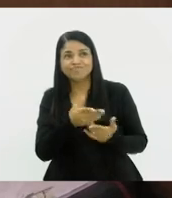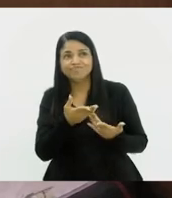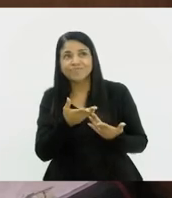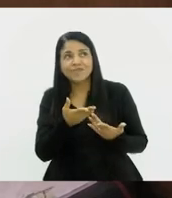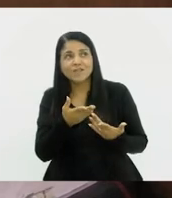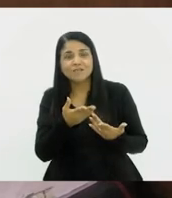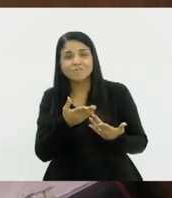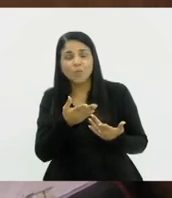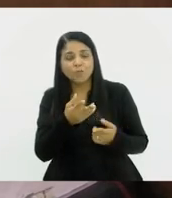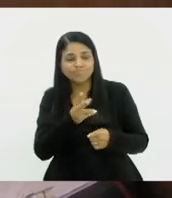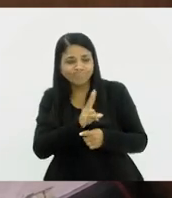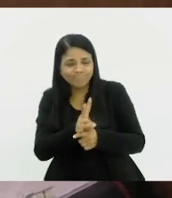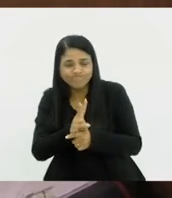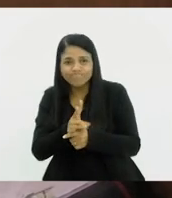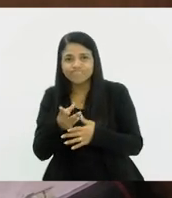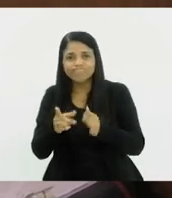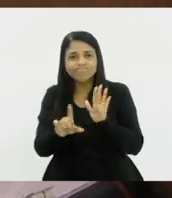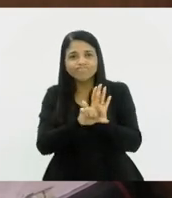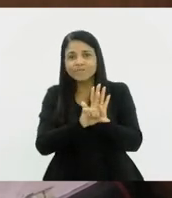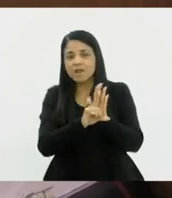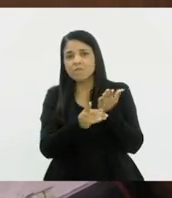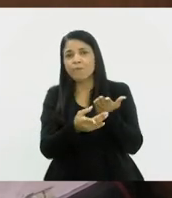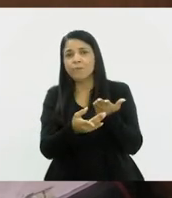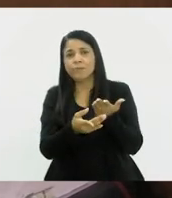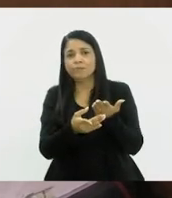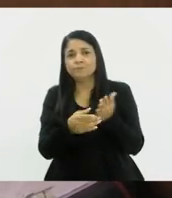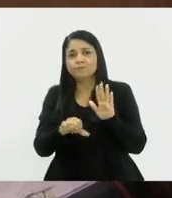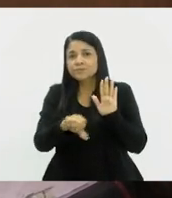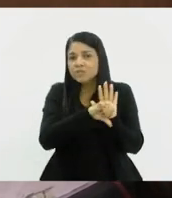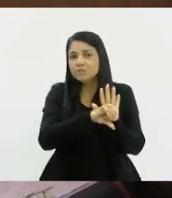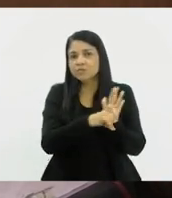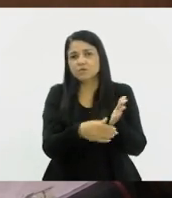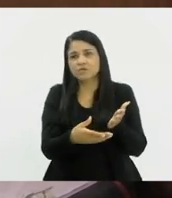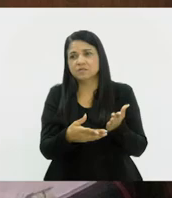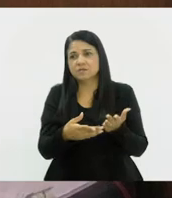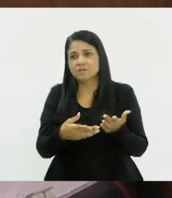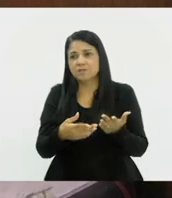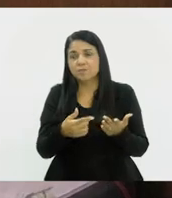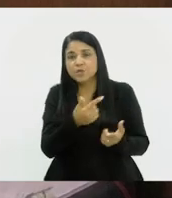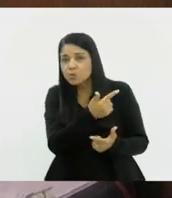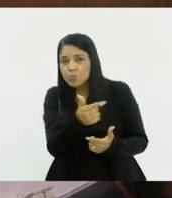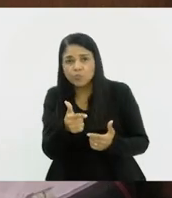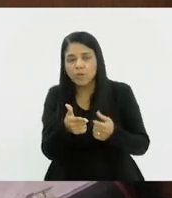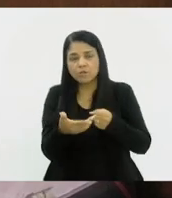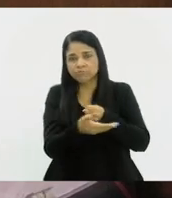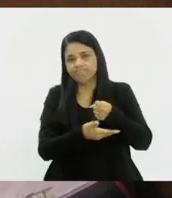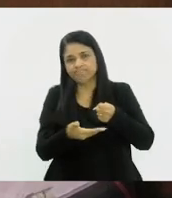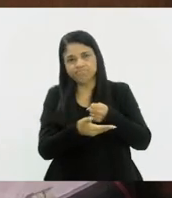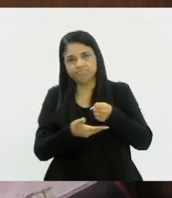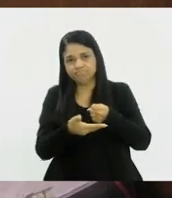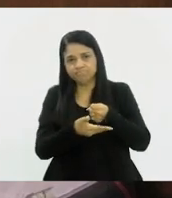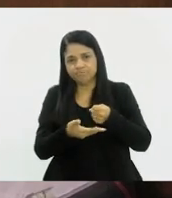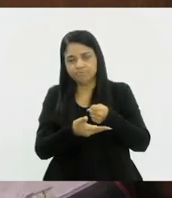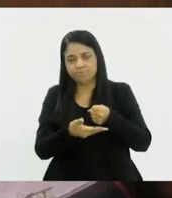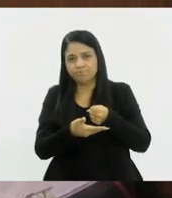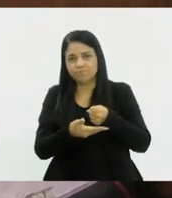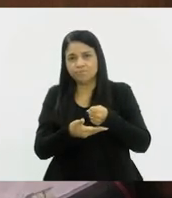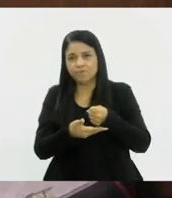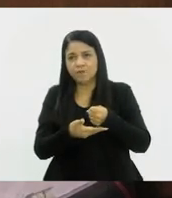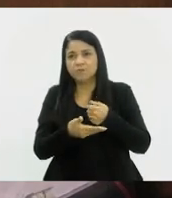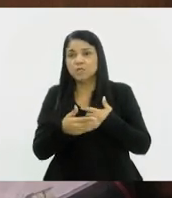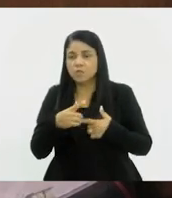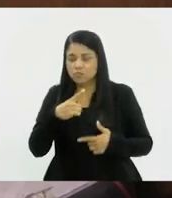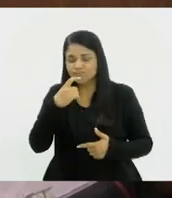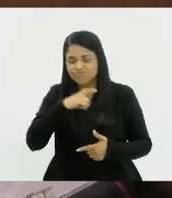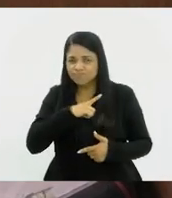uma lei que é criminosa por por não ter fundamento Então eu tenho uma C dificuldade